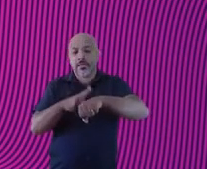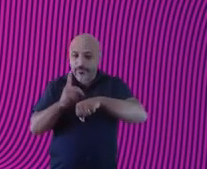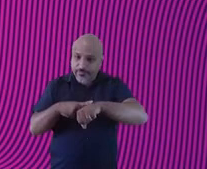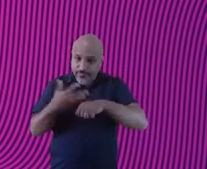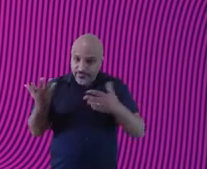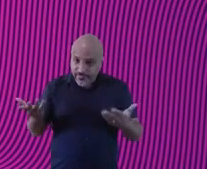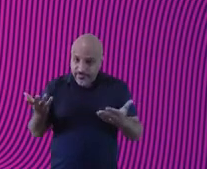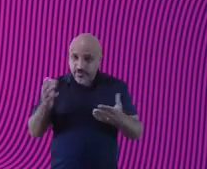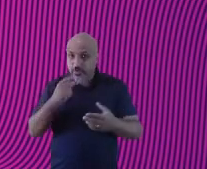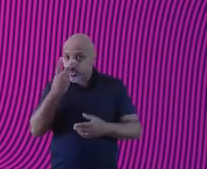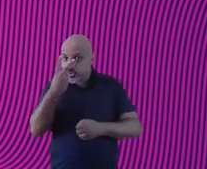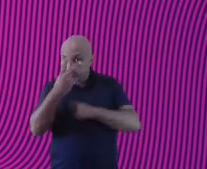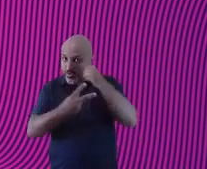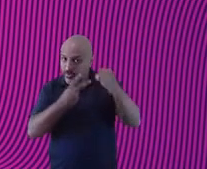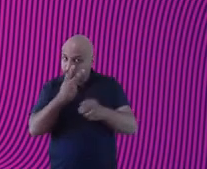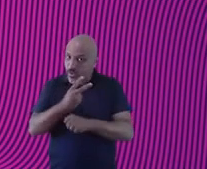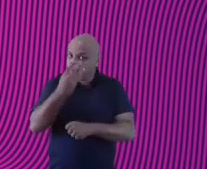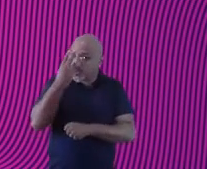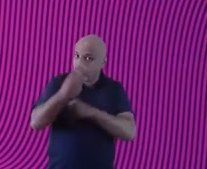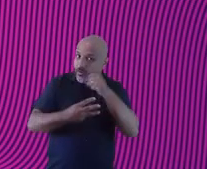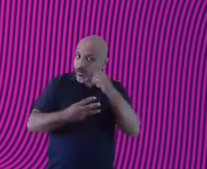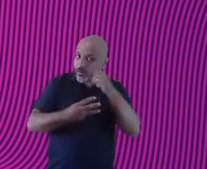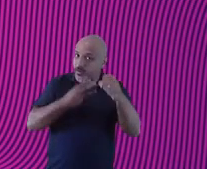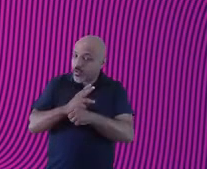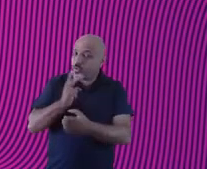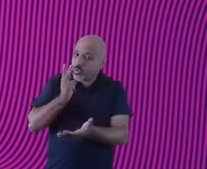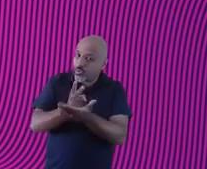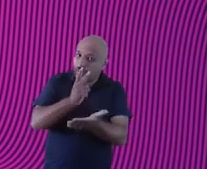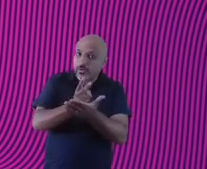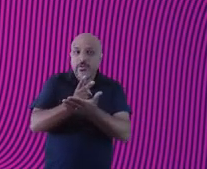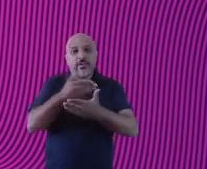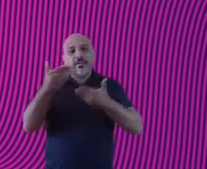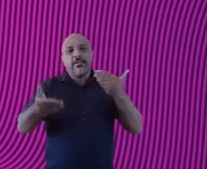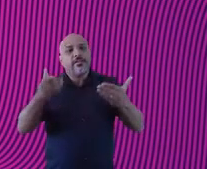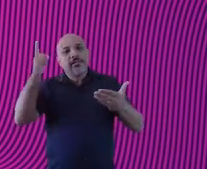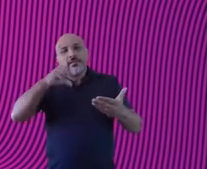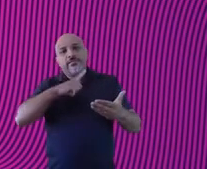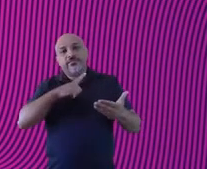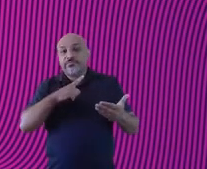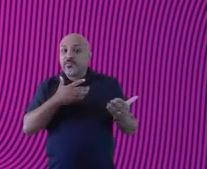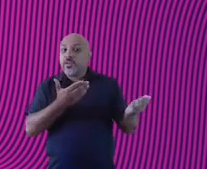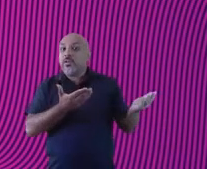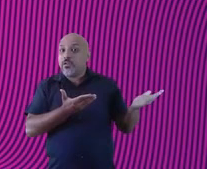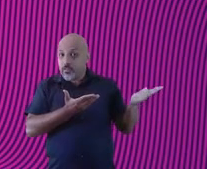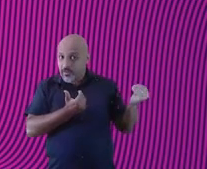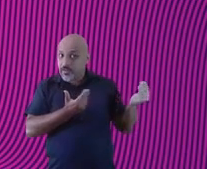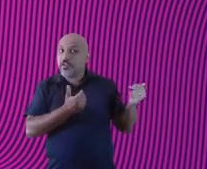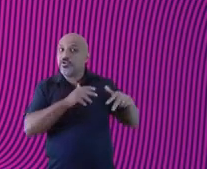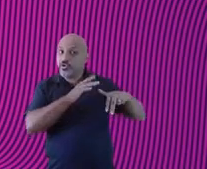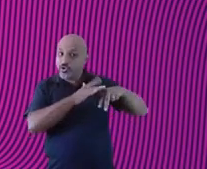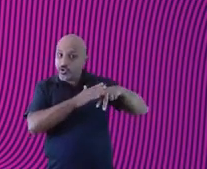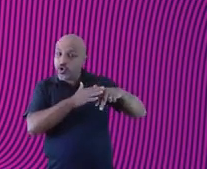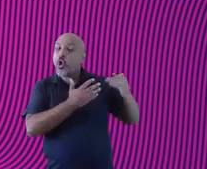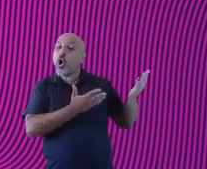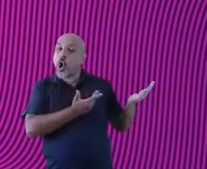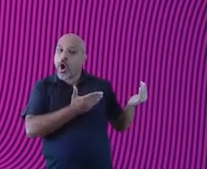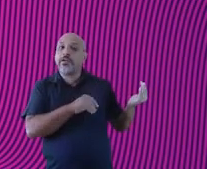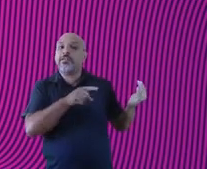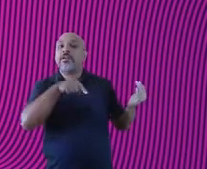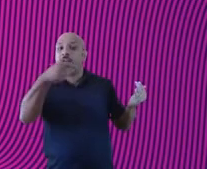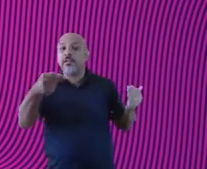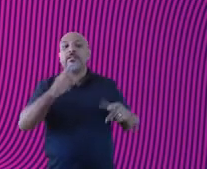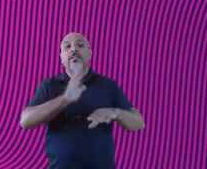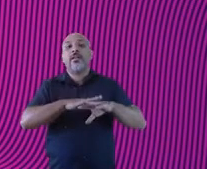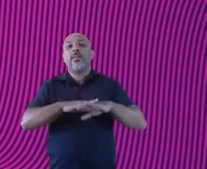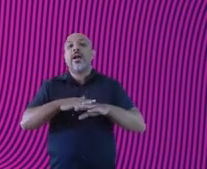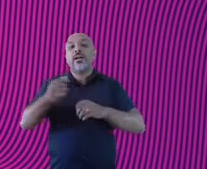2 anos, 3 anos, faria continuamente num paciente jovem, que a gente sabe que vai ser submetido a mais quimioterapia no